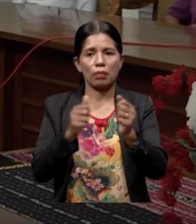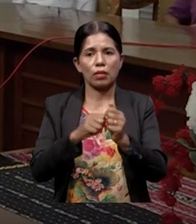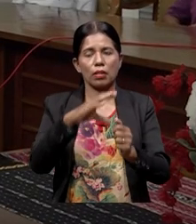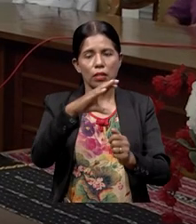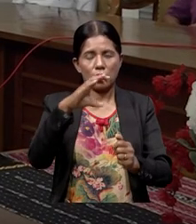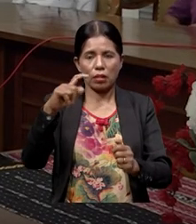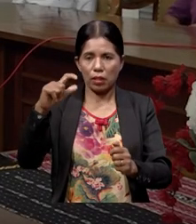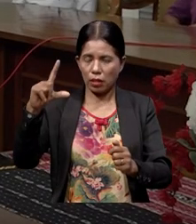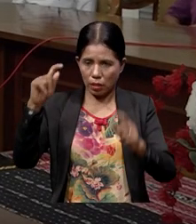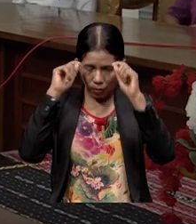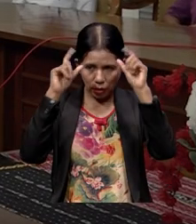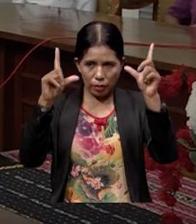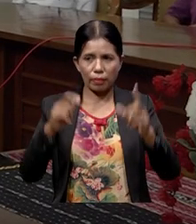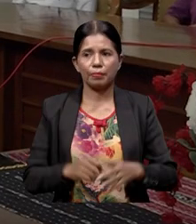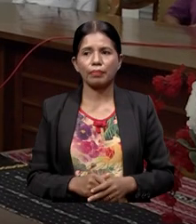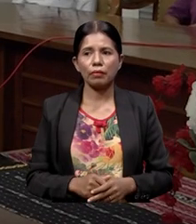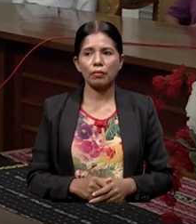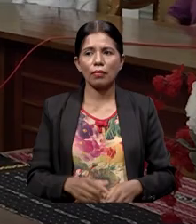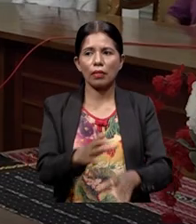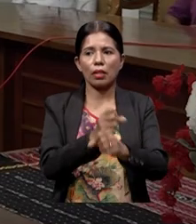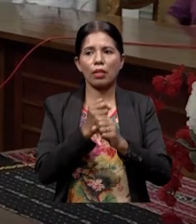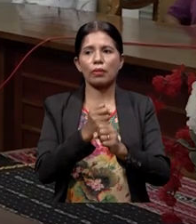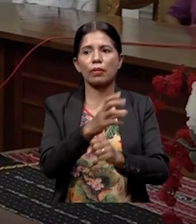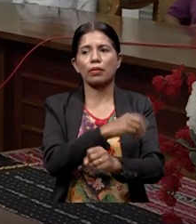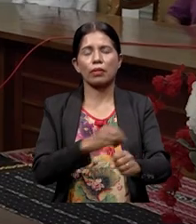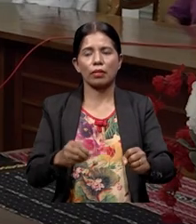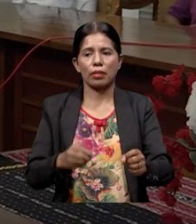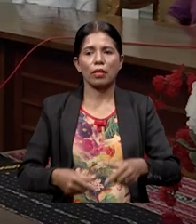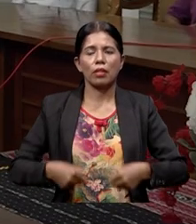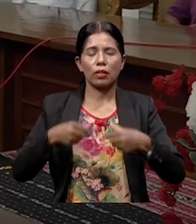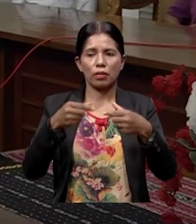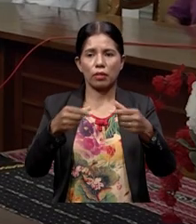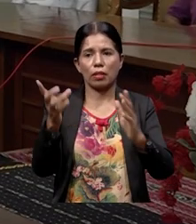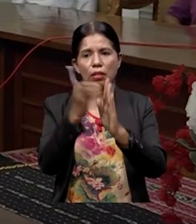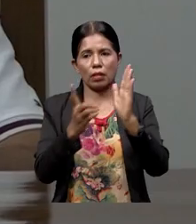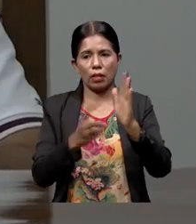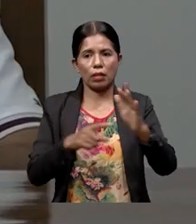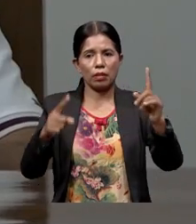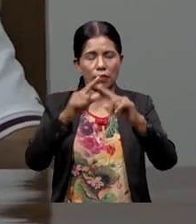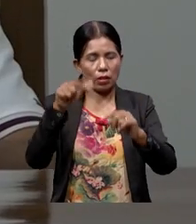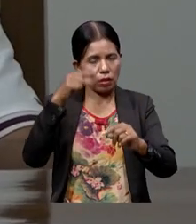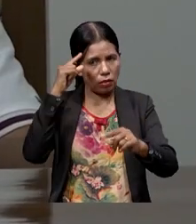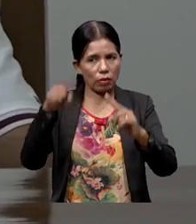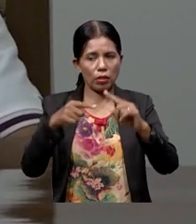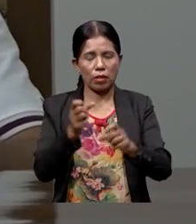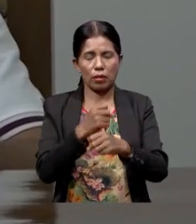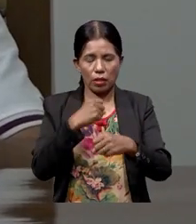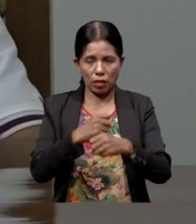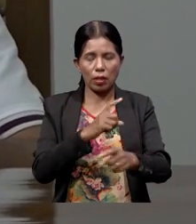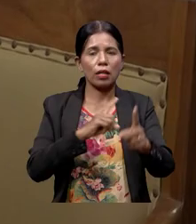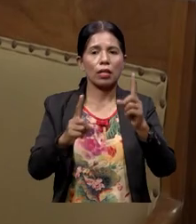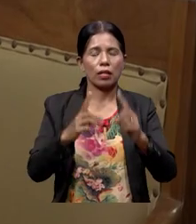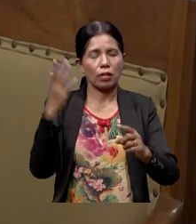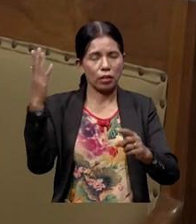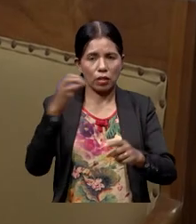Timor-Leste. Objetivo principal desse levantamento da NE, mas que tu fornece dados para o governo, bem gira a tu halo intervenção rumo e